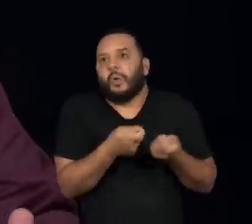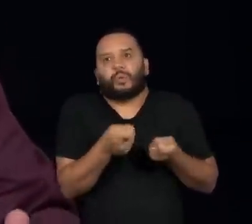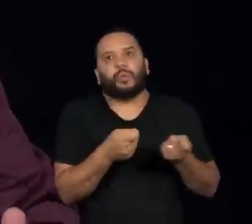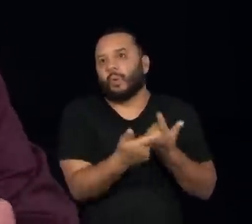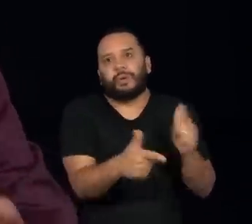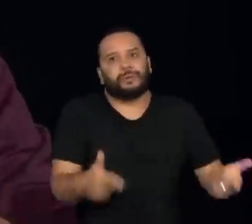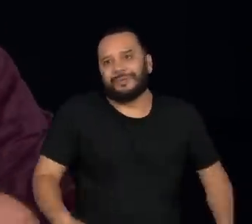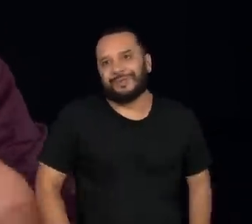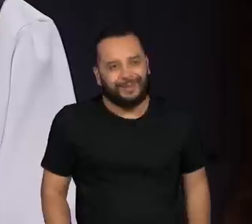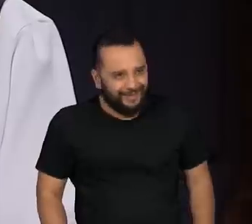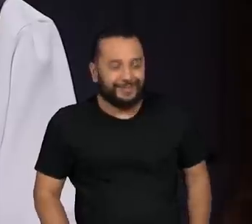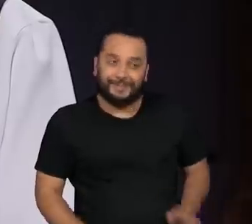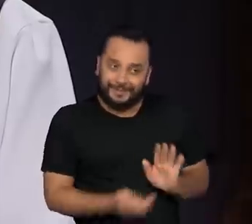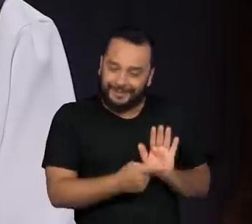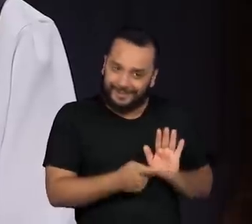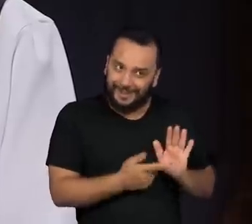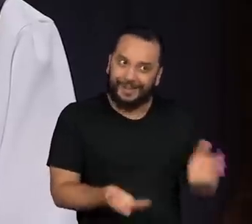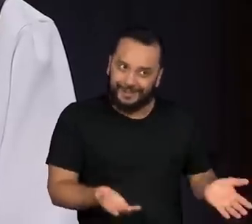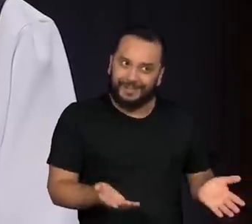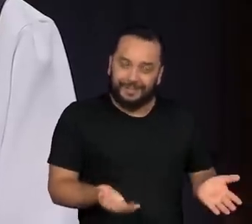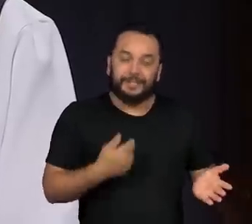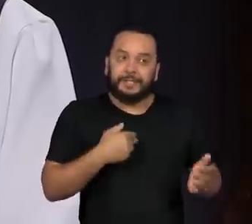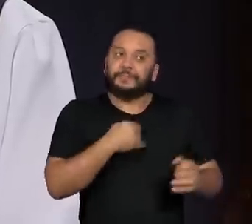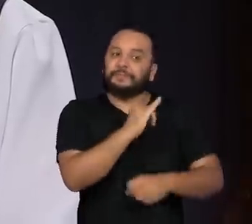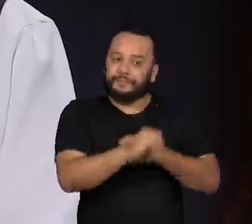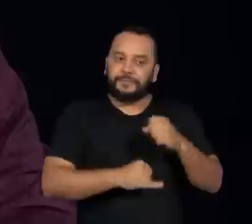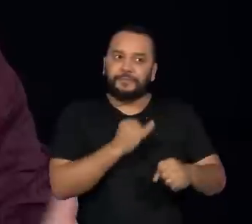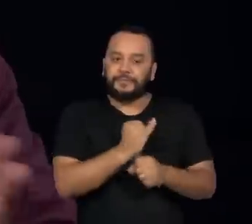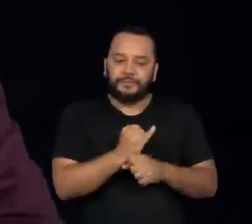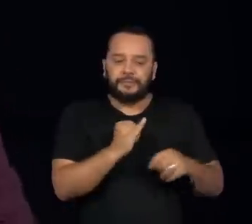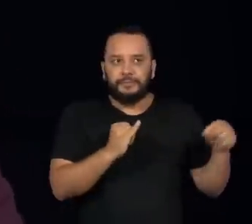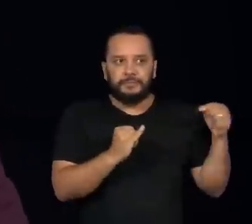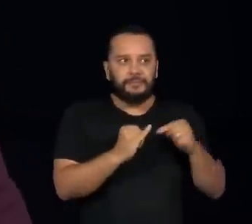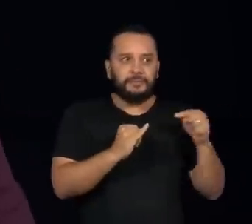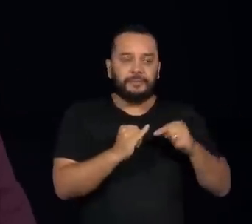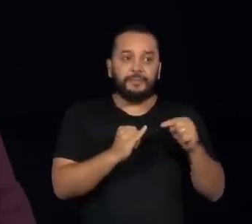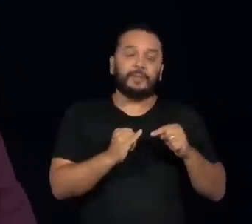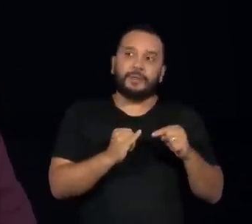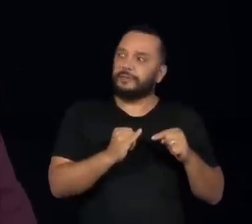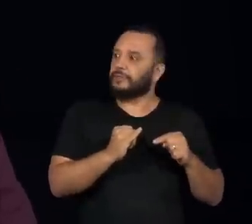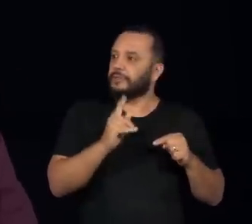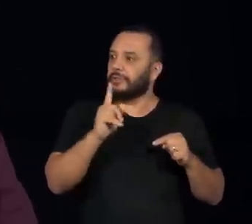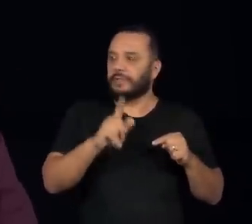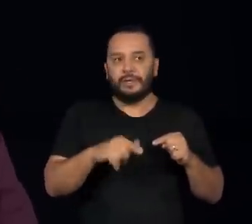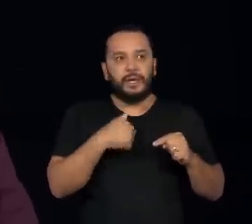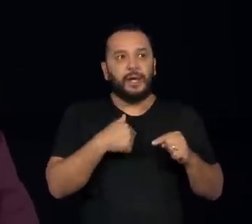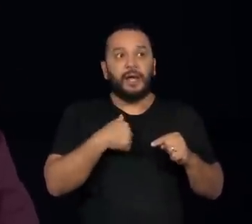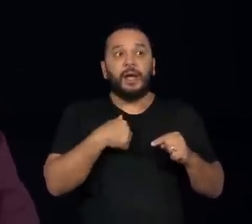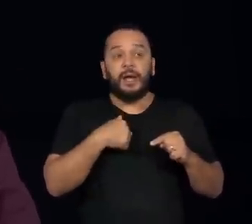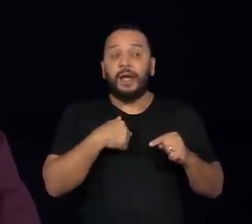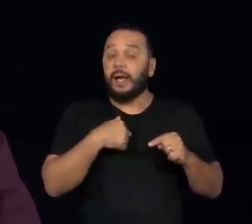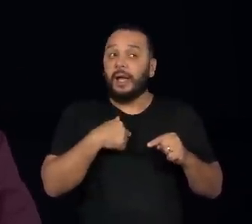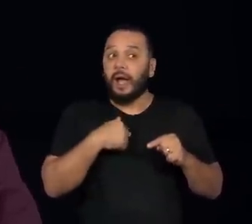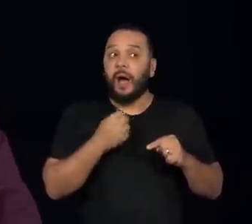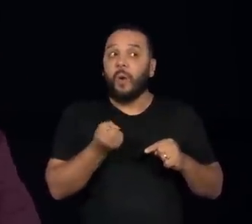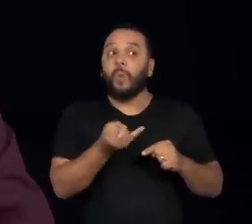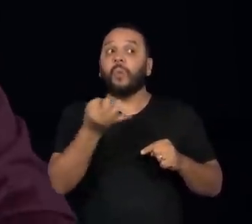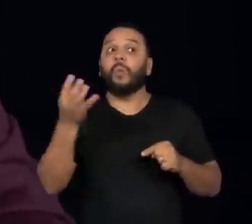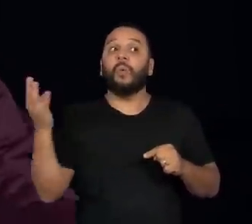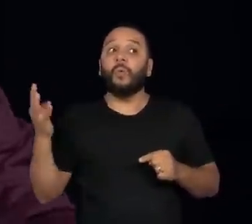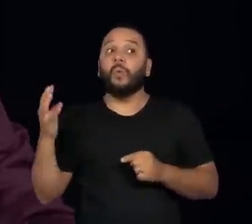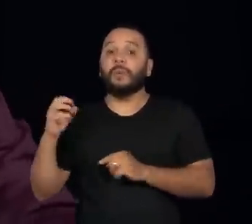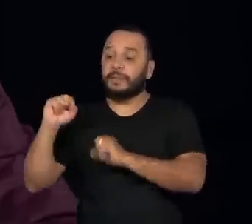dica uma entrelete uma internet que está muito centralizada em algumas empresas digamos assim